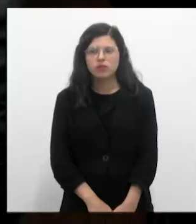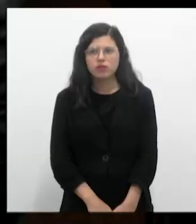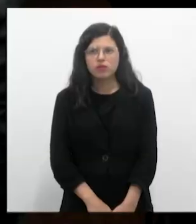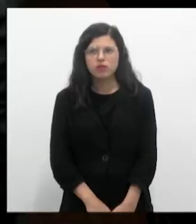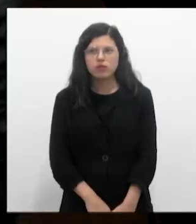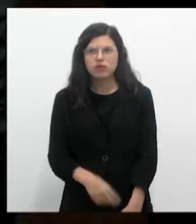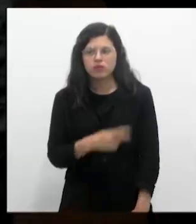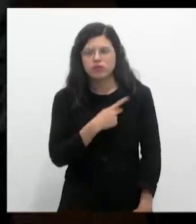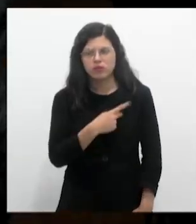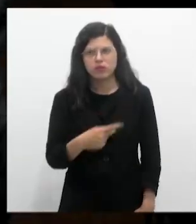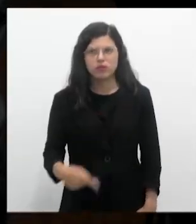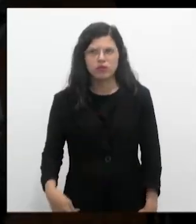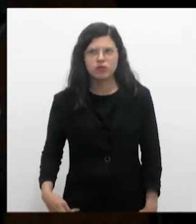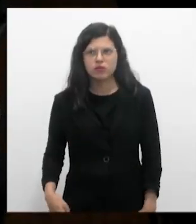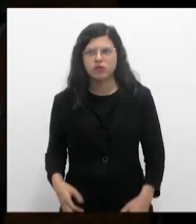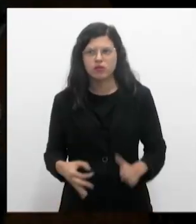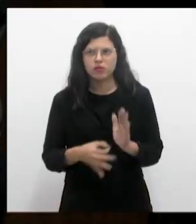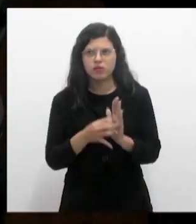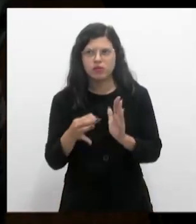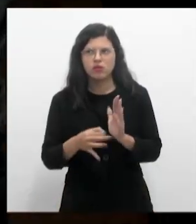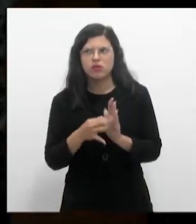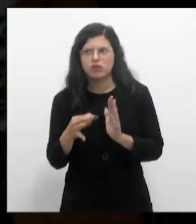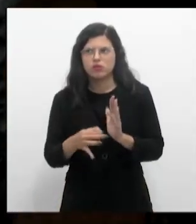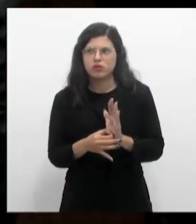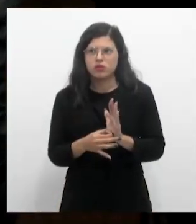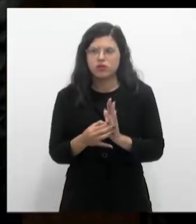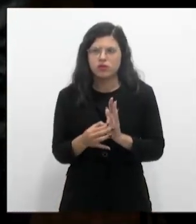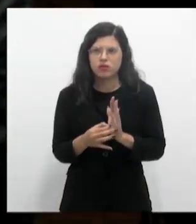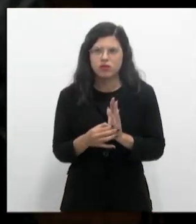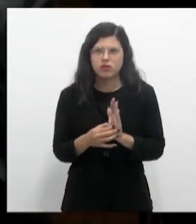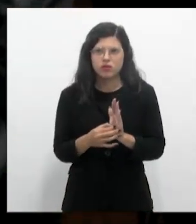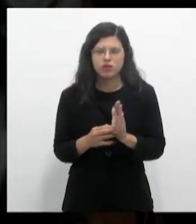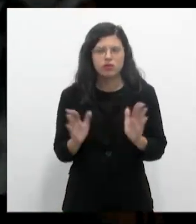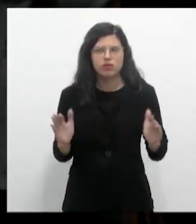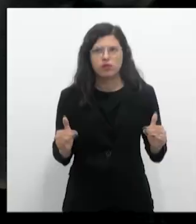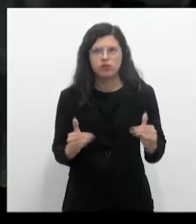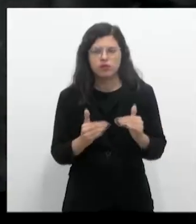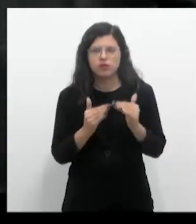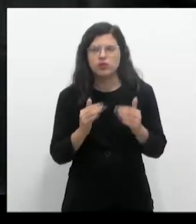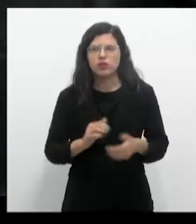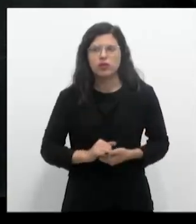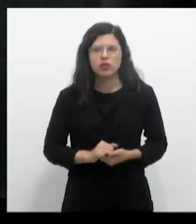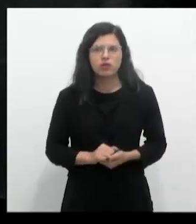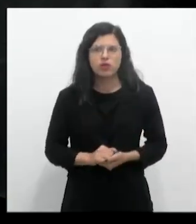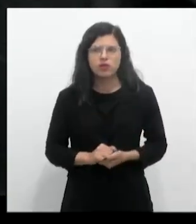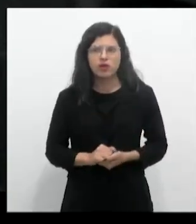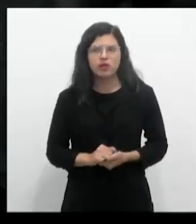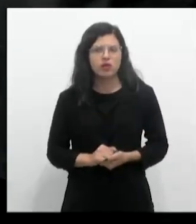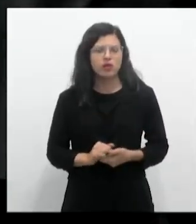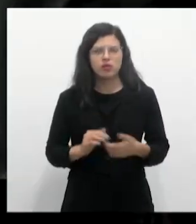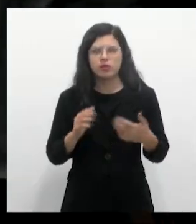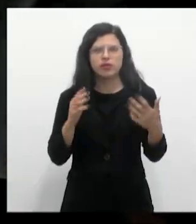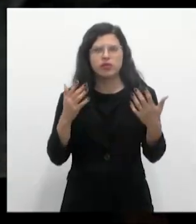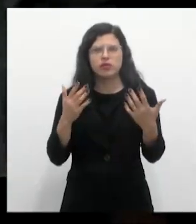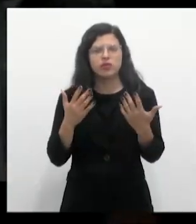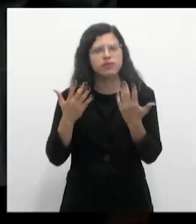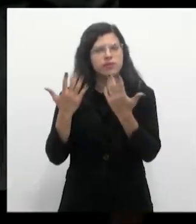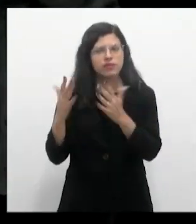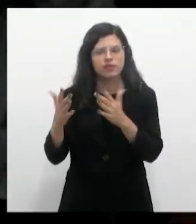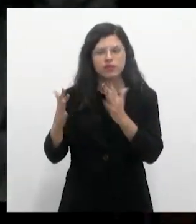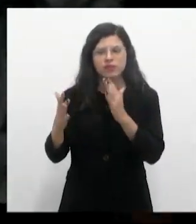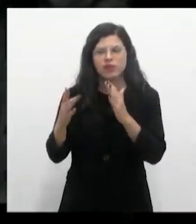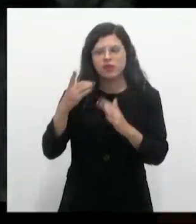Presidente Delaroli, o parecer é completamente favorável. Queria elogiar o deputado Dionísio Lins,